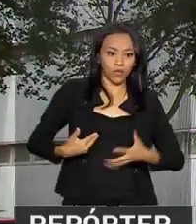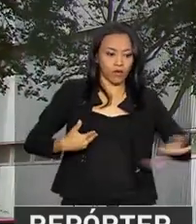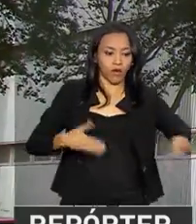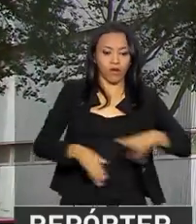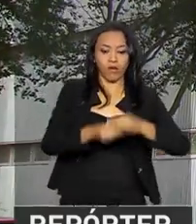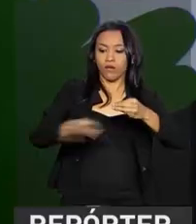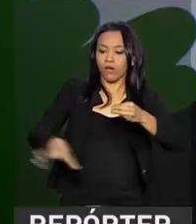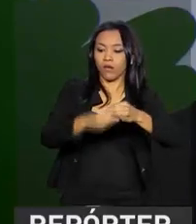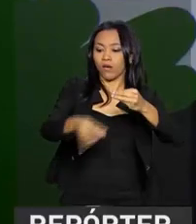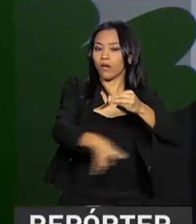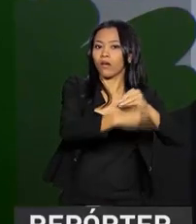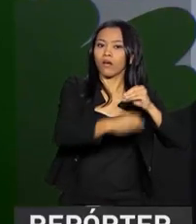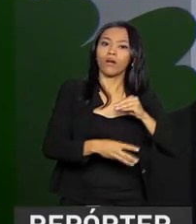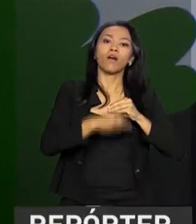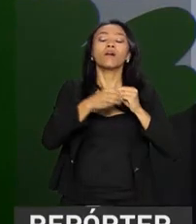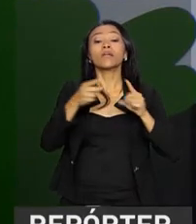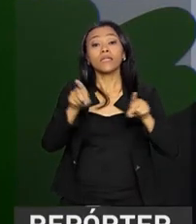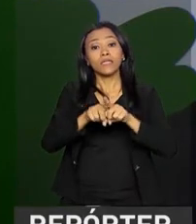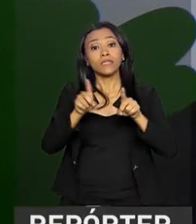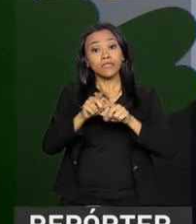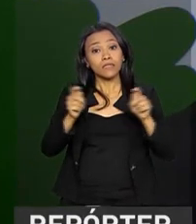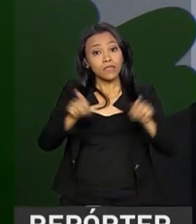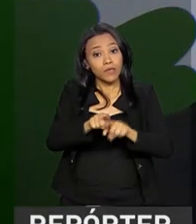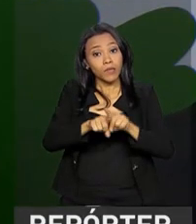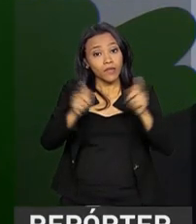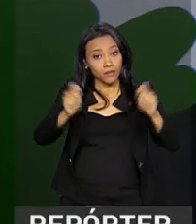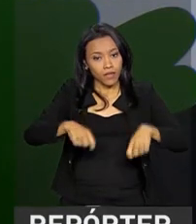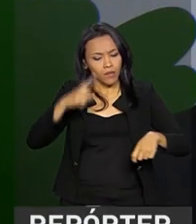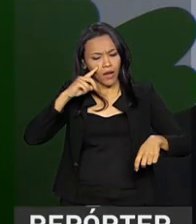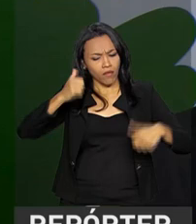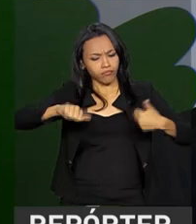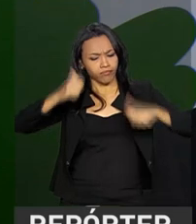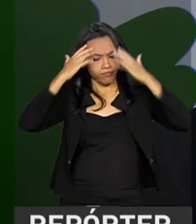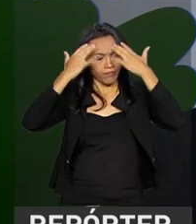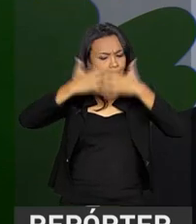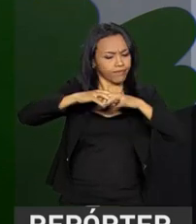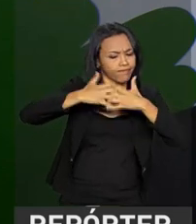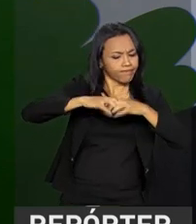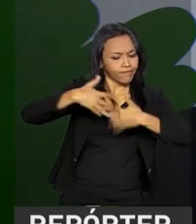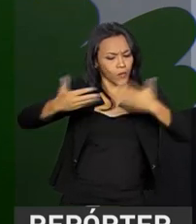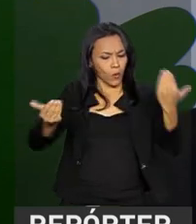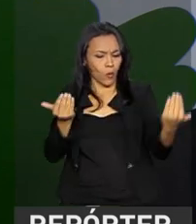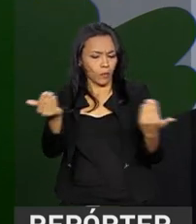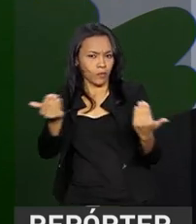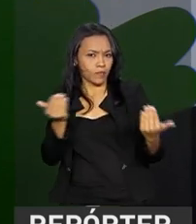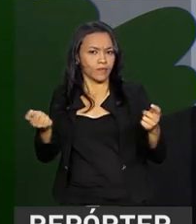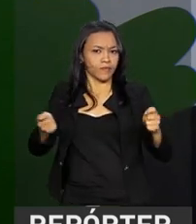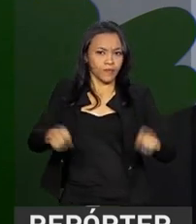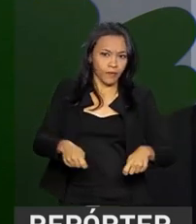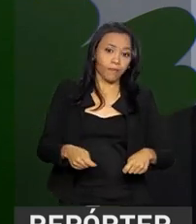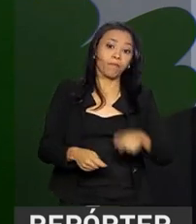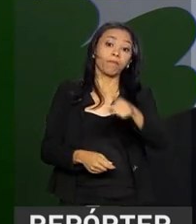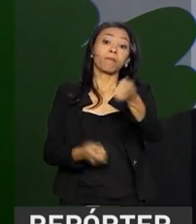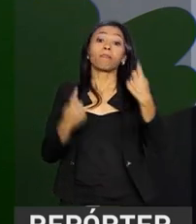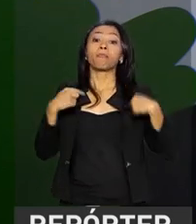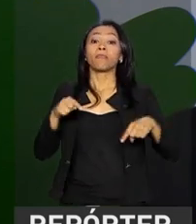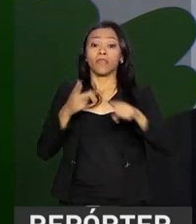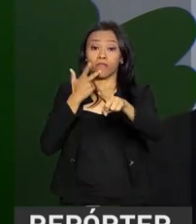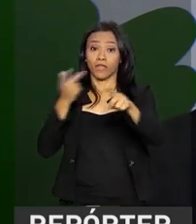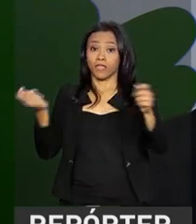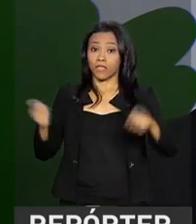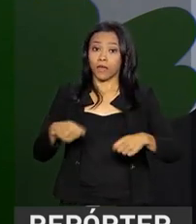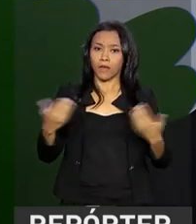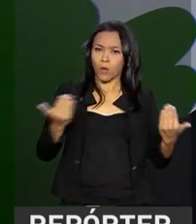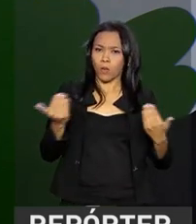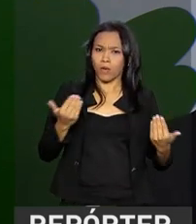de análise portal de custeio administrativo e lhe oferece uma visão comparativa entre diferentes órgãos a